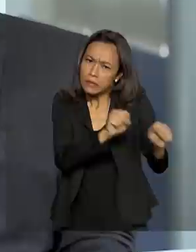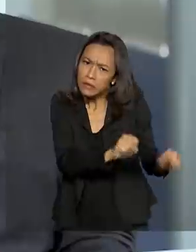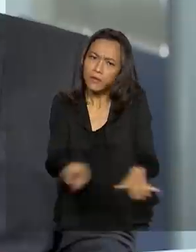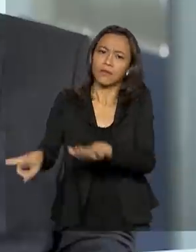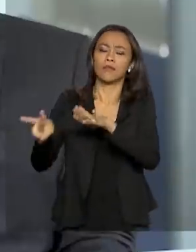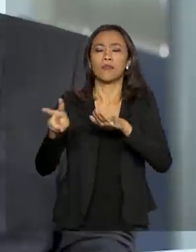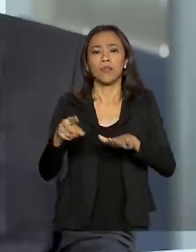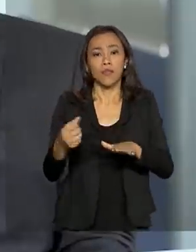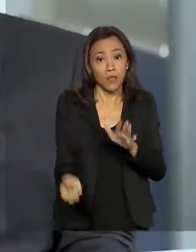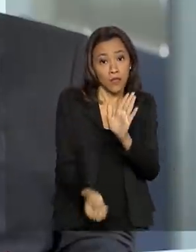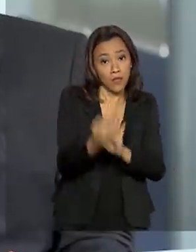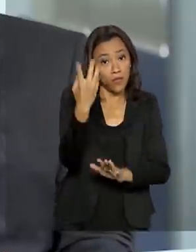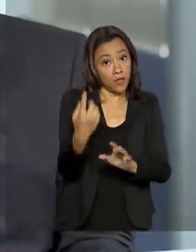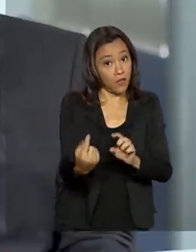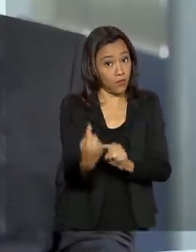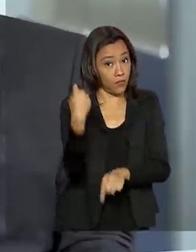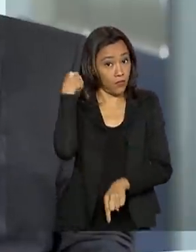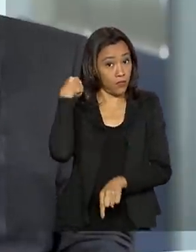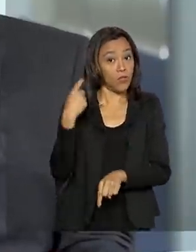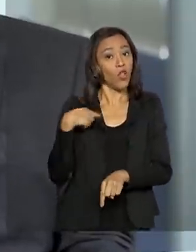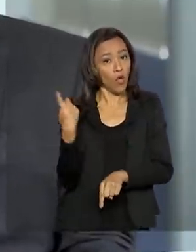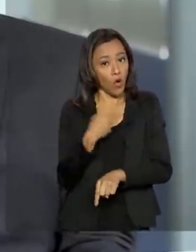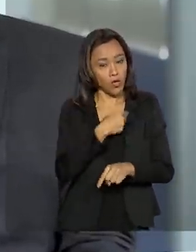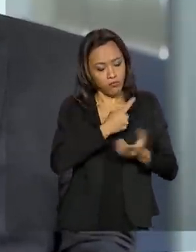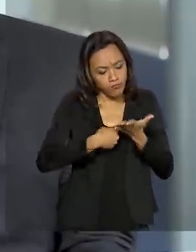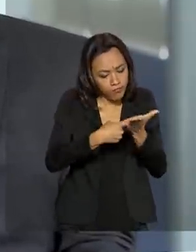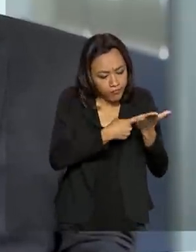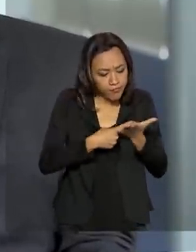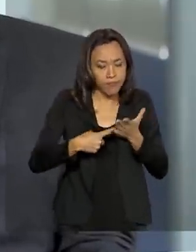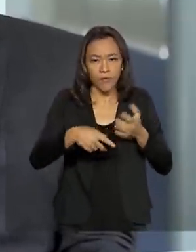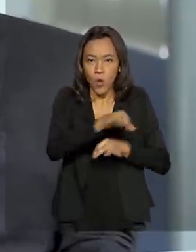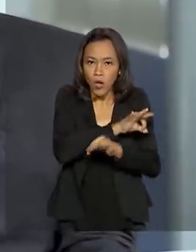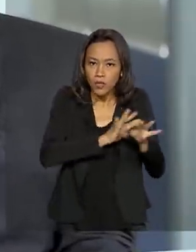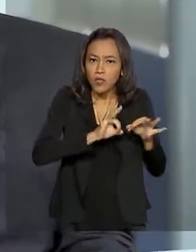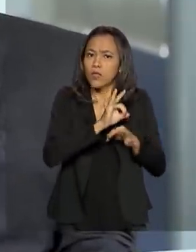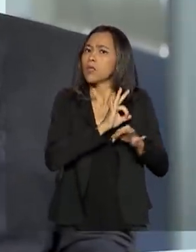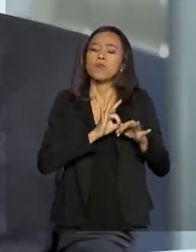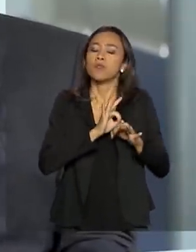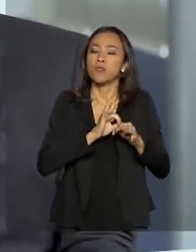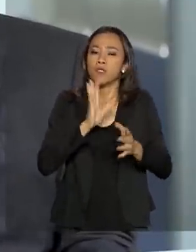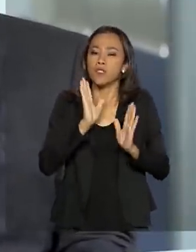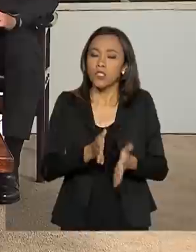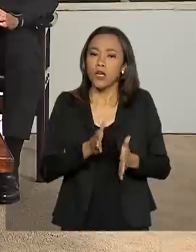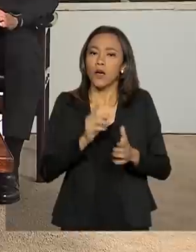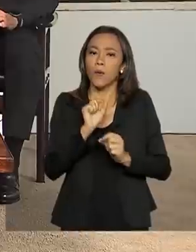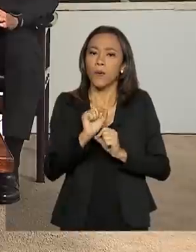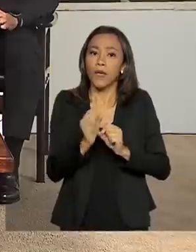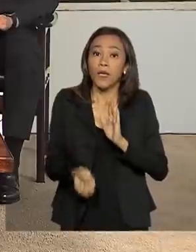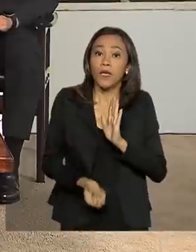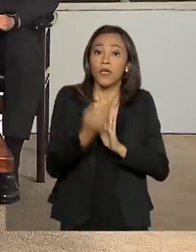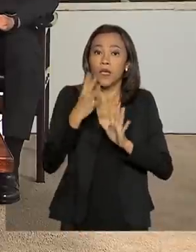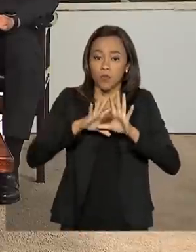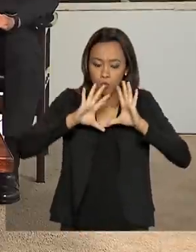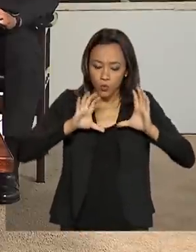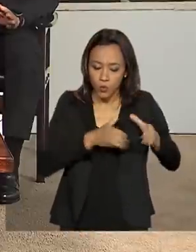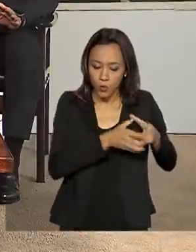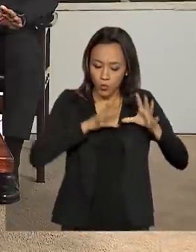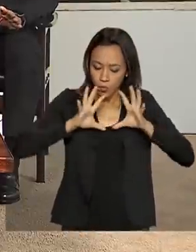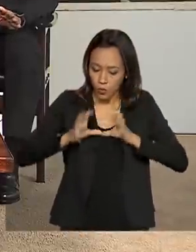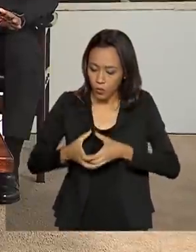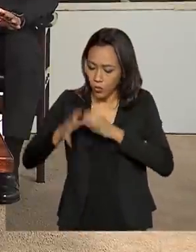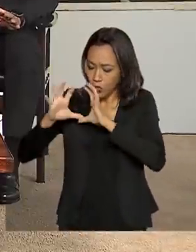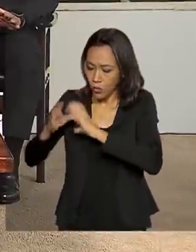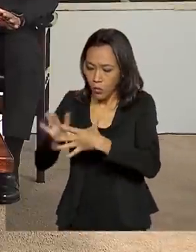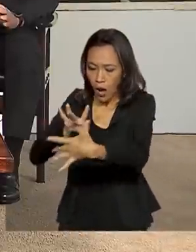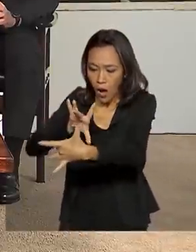criamos, desde o primeiro momento, nos organizamos, estabelecemos um método e criamos comitês setoriais para